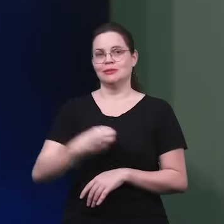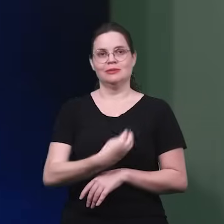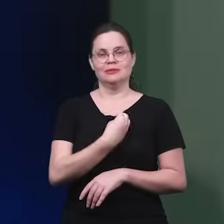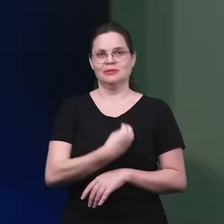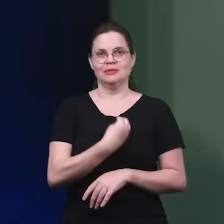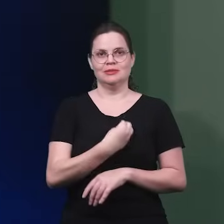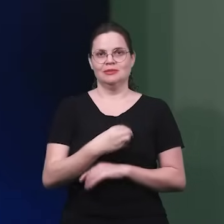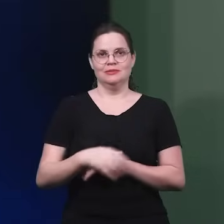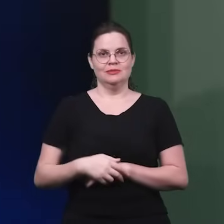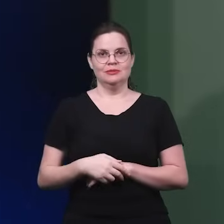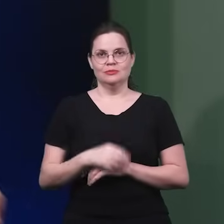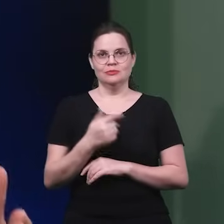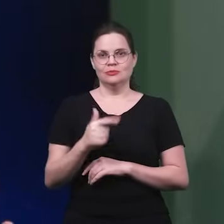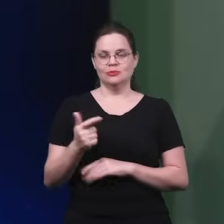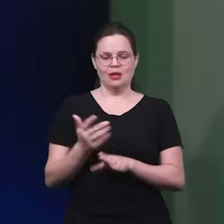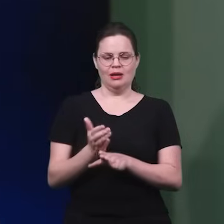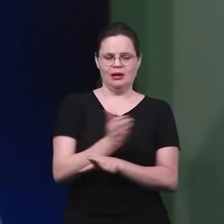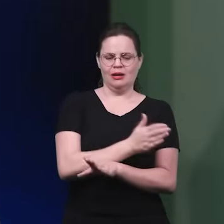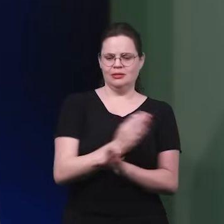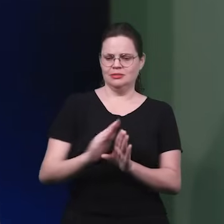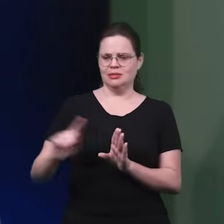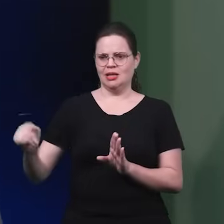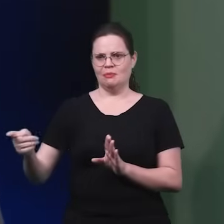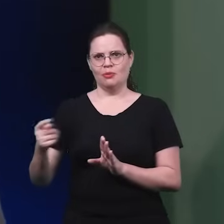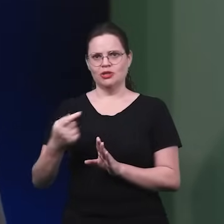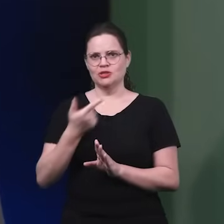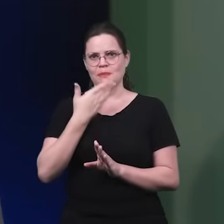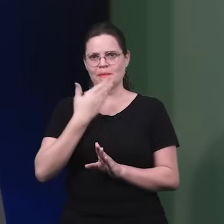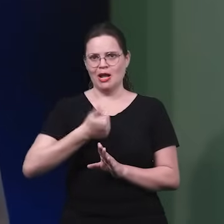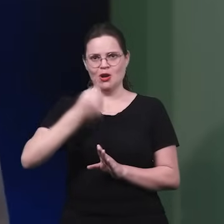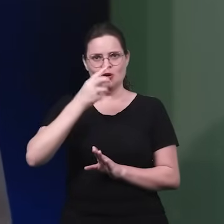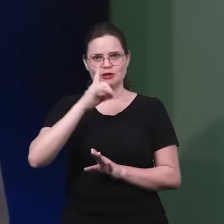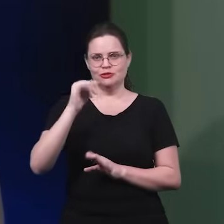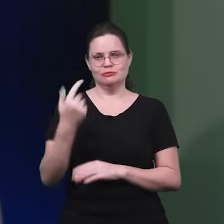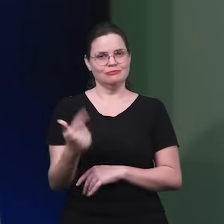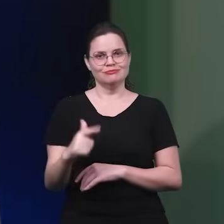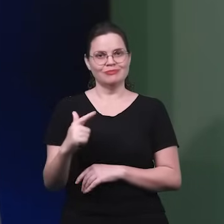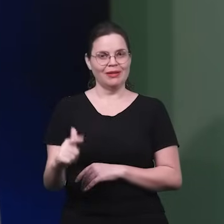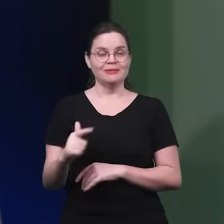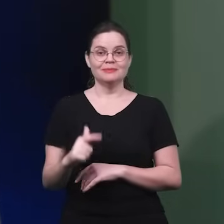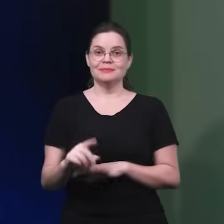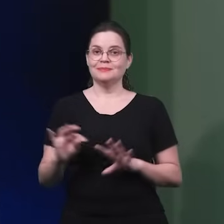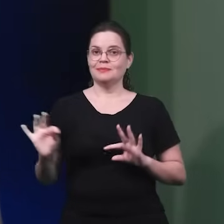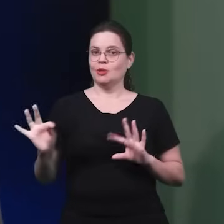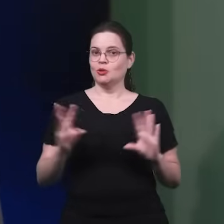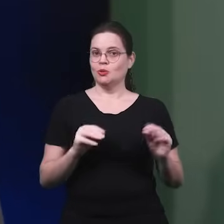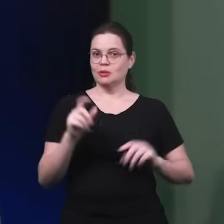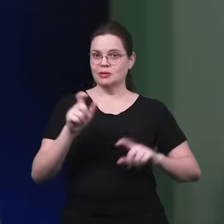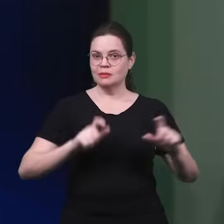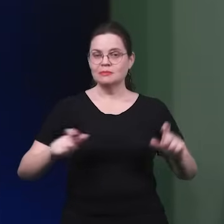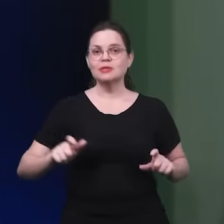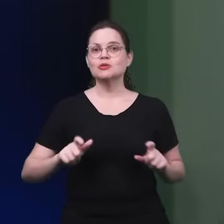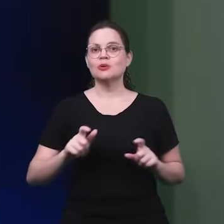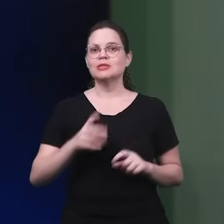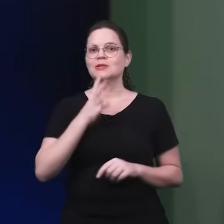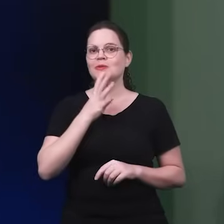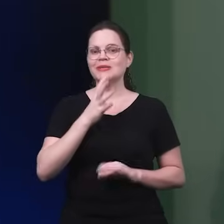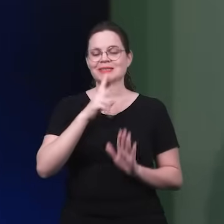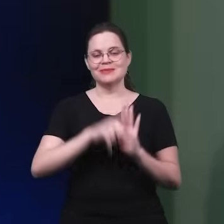um dia maior que esse, antes nem depois. Então todos aqueles que conheceram o dia da